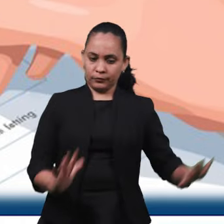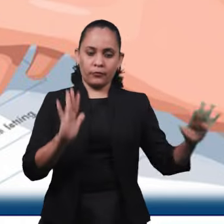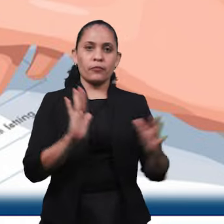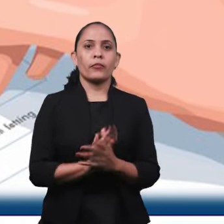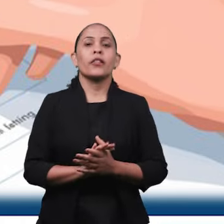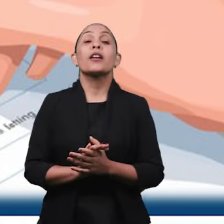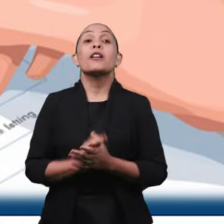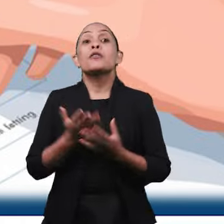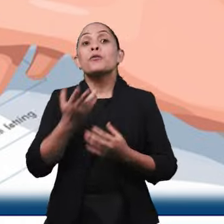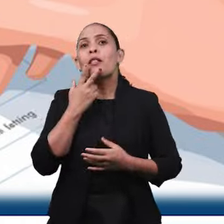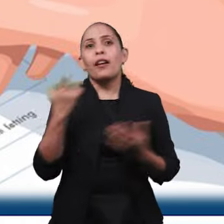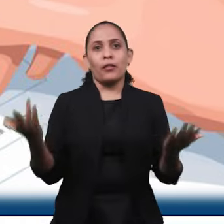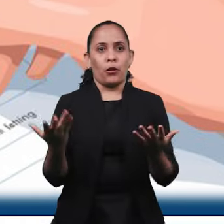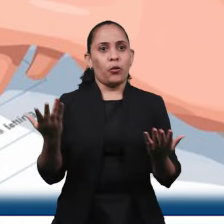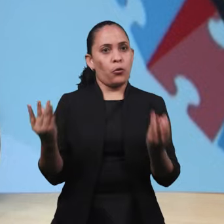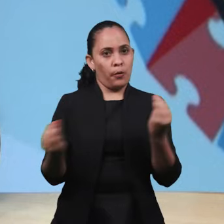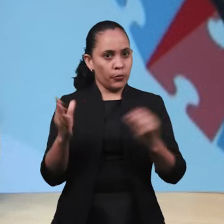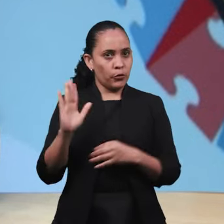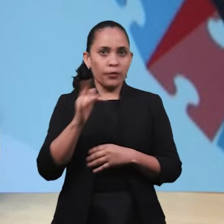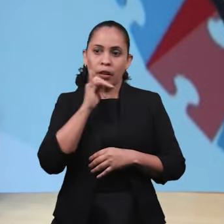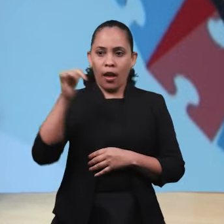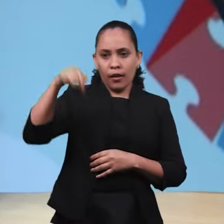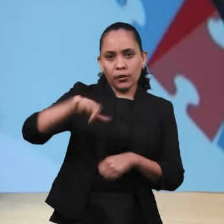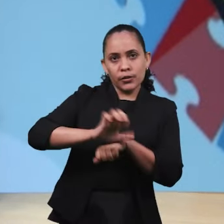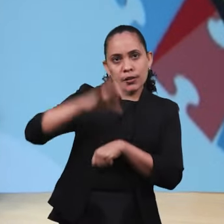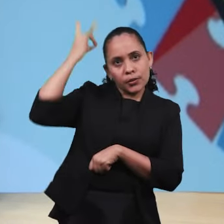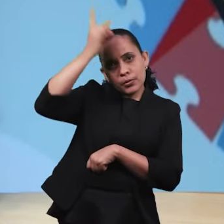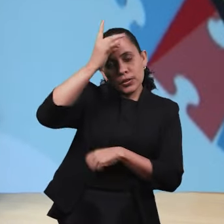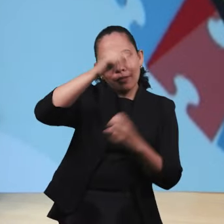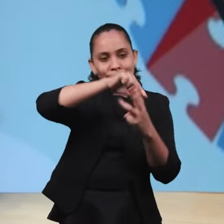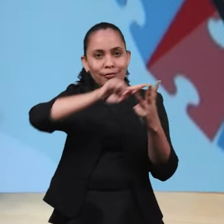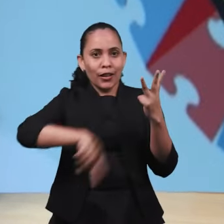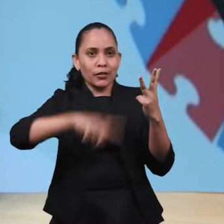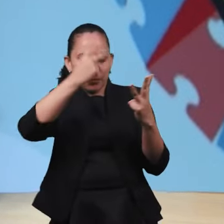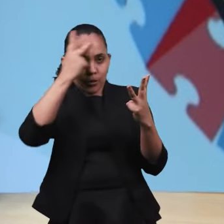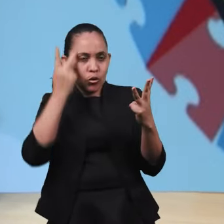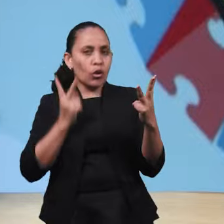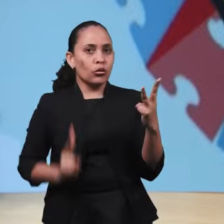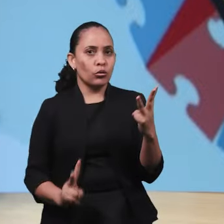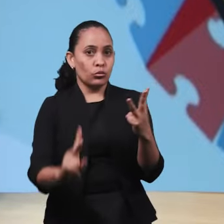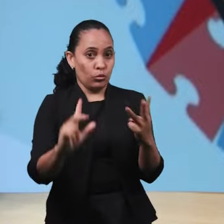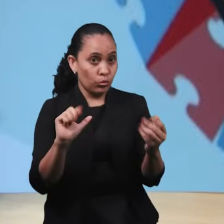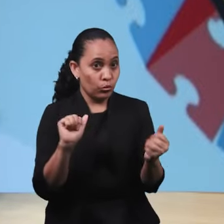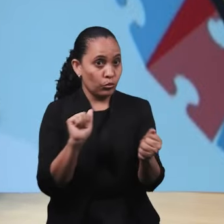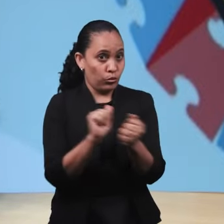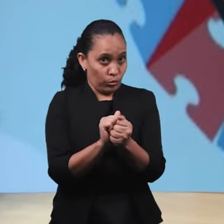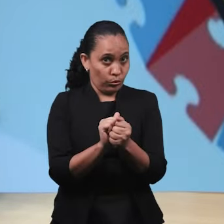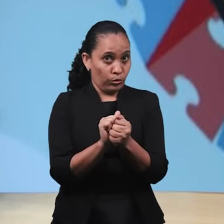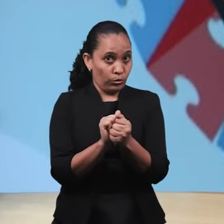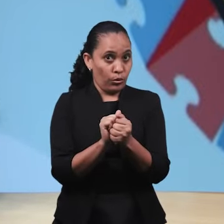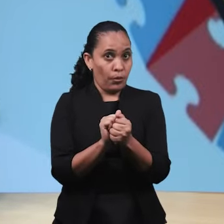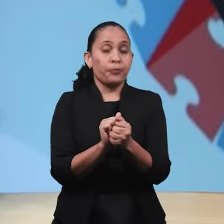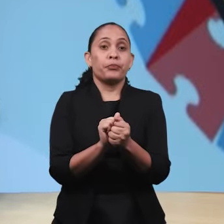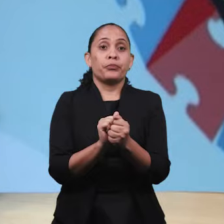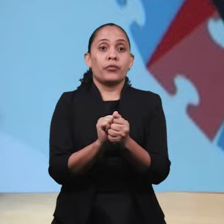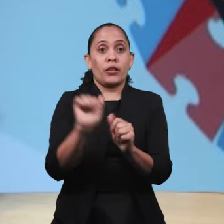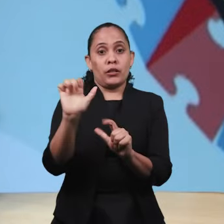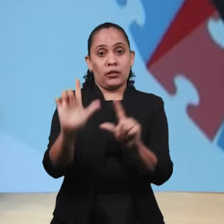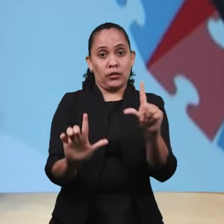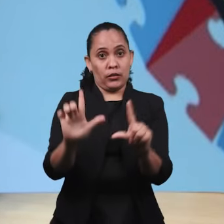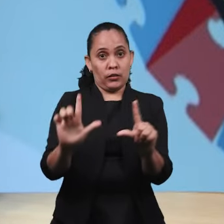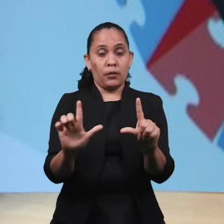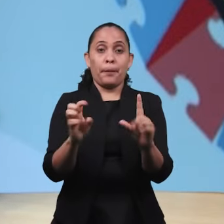Como eu disse, a gente começa aqui no Espírito Santo com 3 pessoas que ainda estão conosco até hoje, que trabalham na TV Manaim.